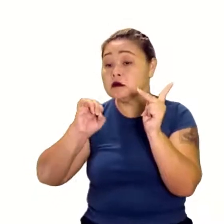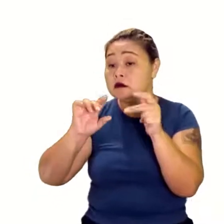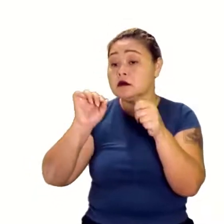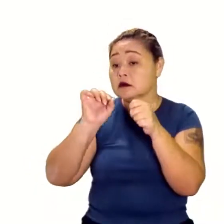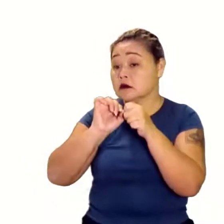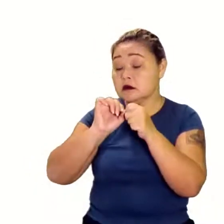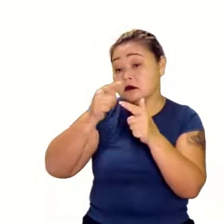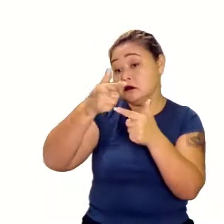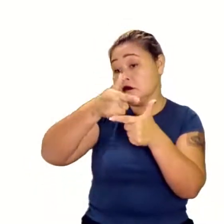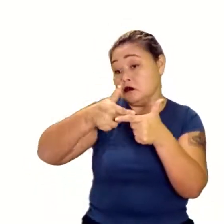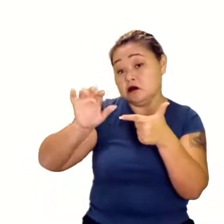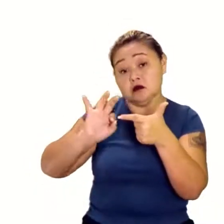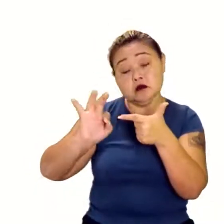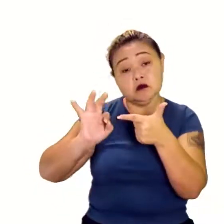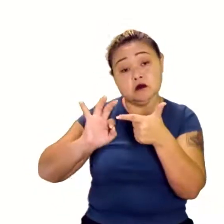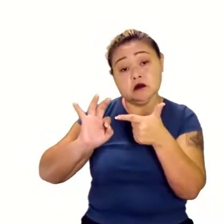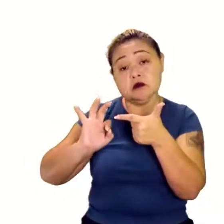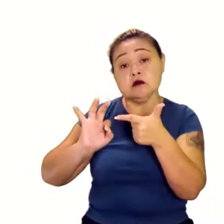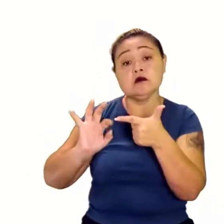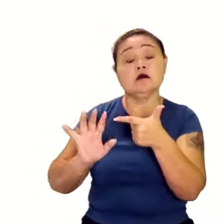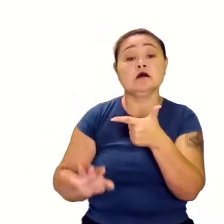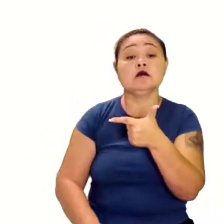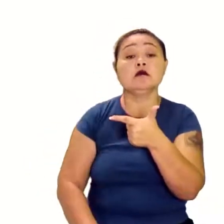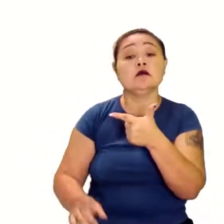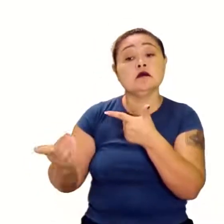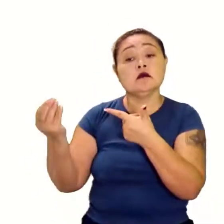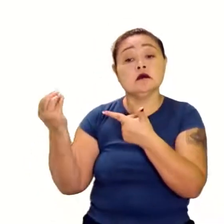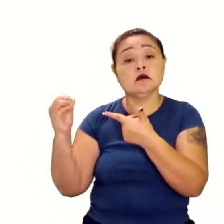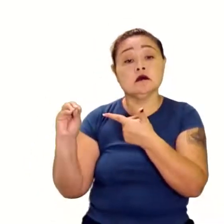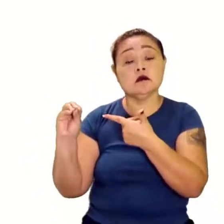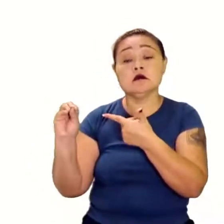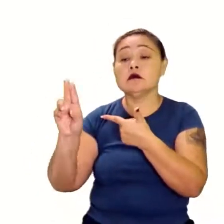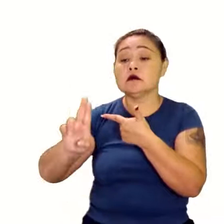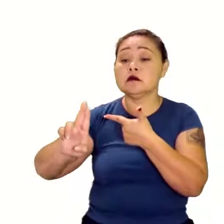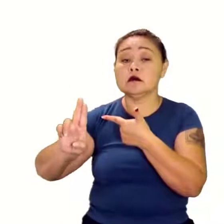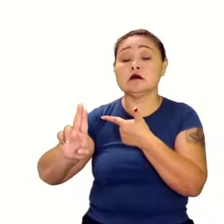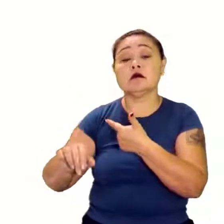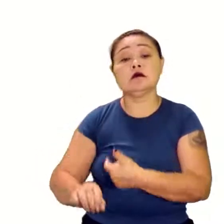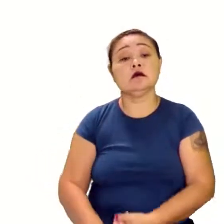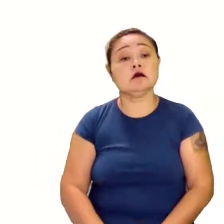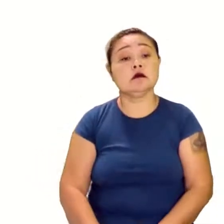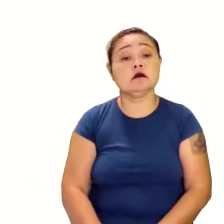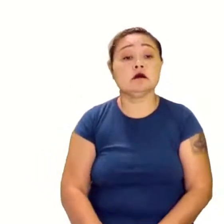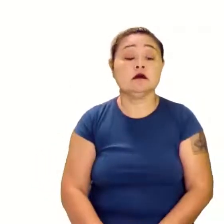essa divisão? Não altera resultado. Aqui a gente só usou a propriedade, tá?